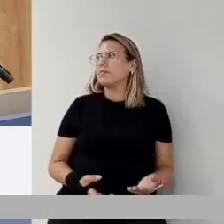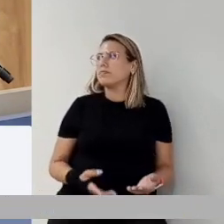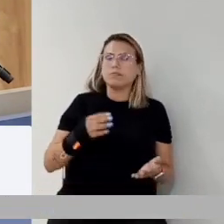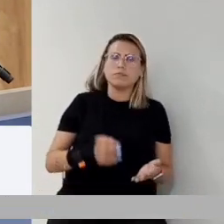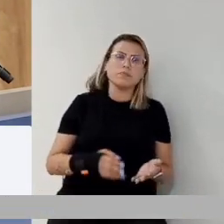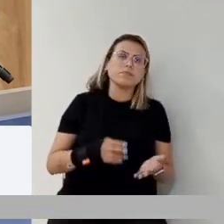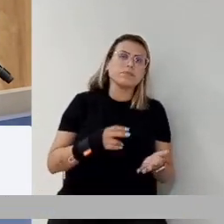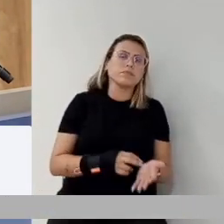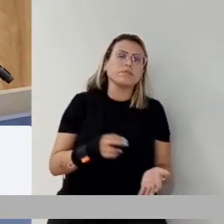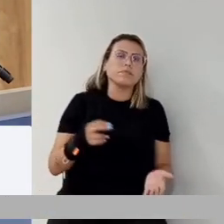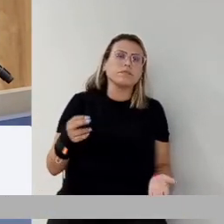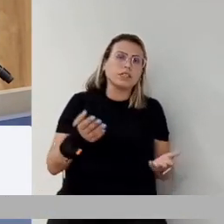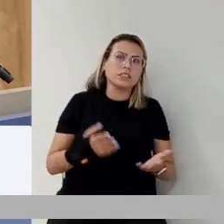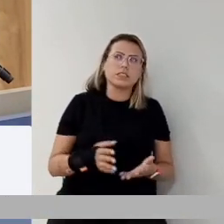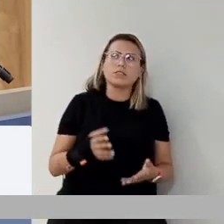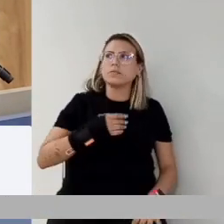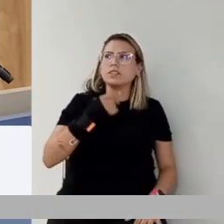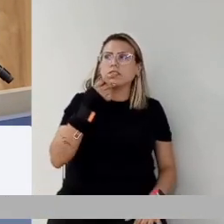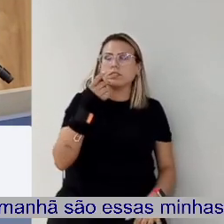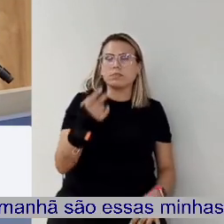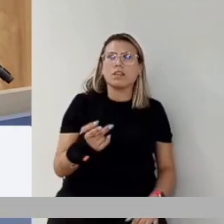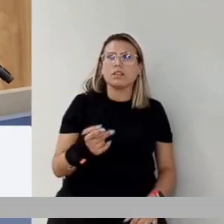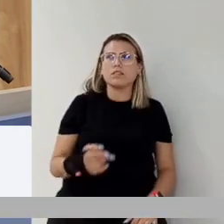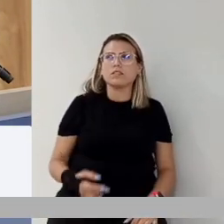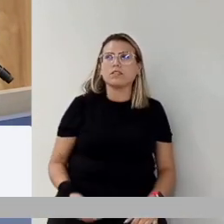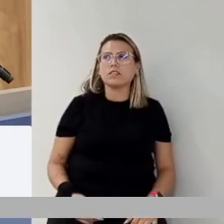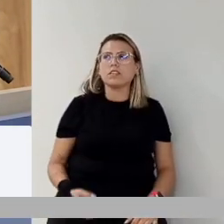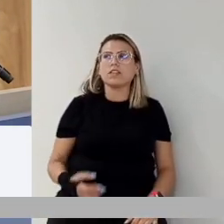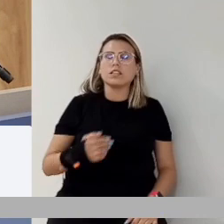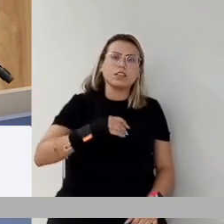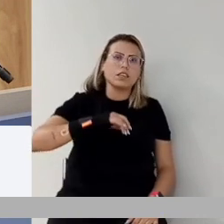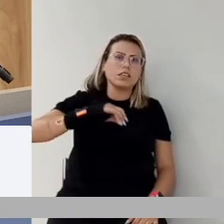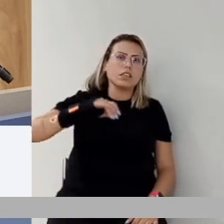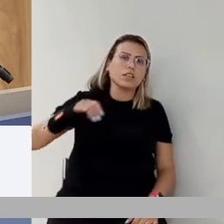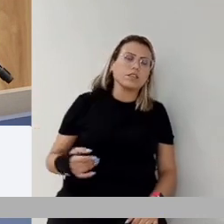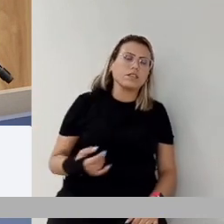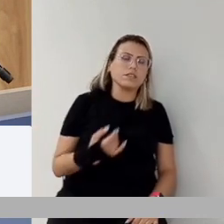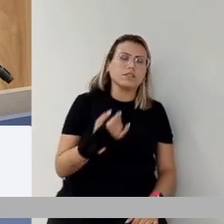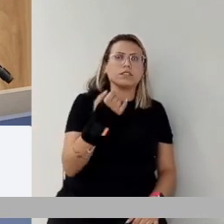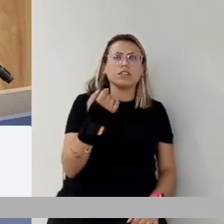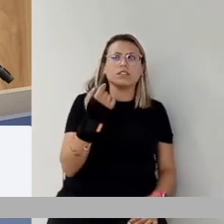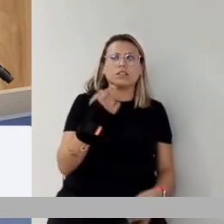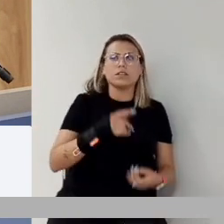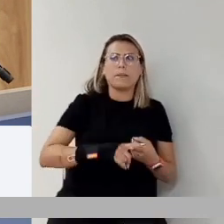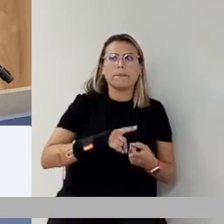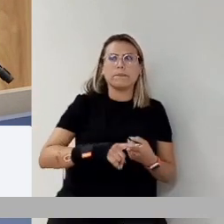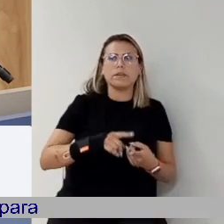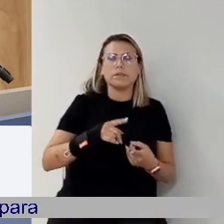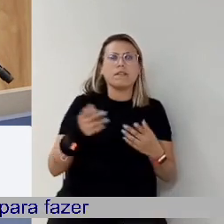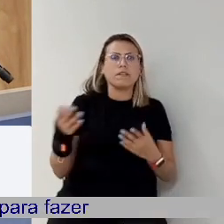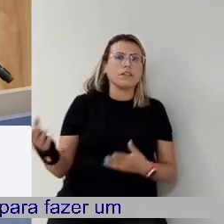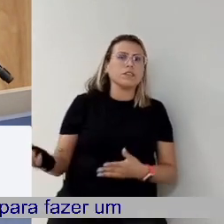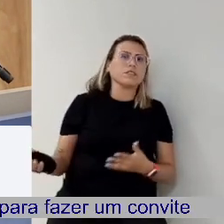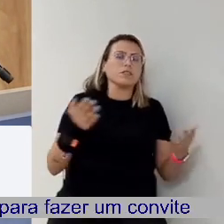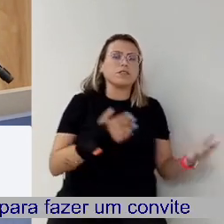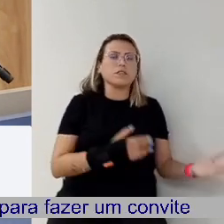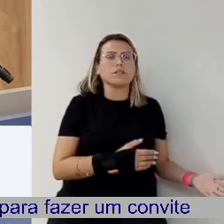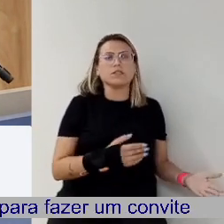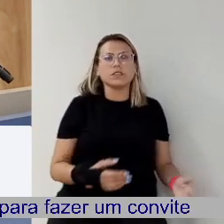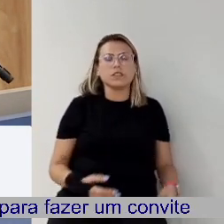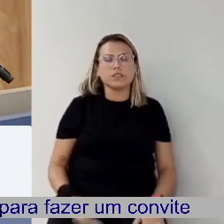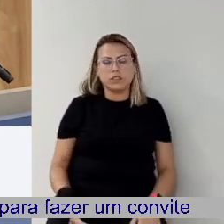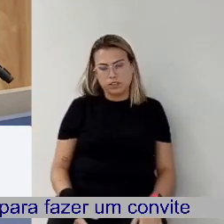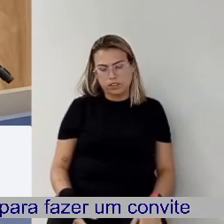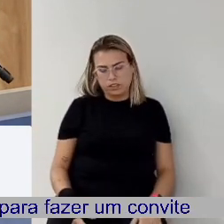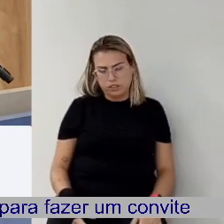manhã são essas minhas palavras quero aproveitar também aqui para fazer um convite